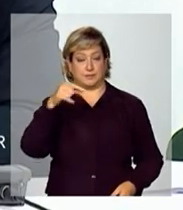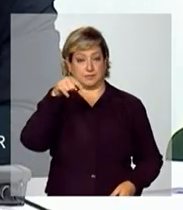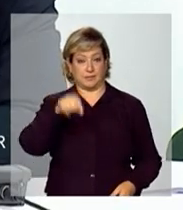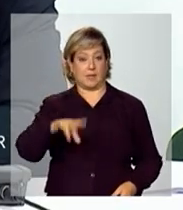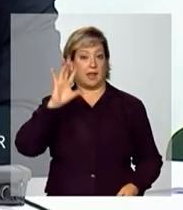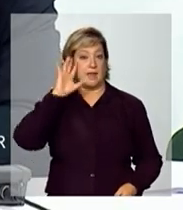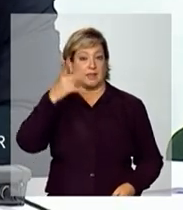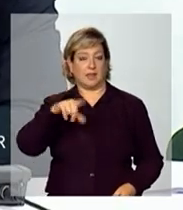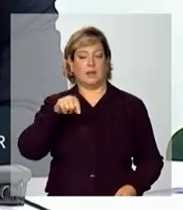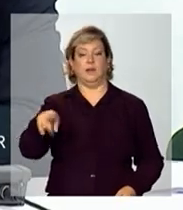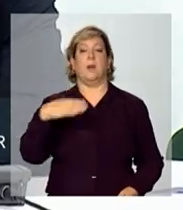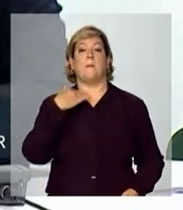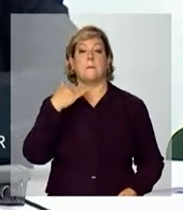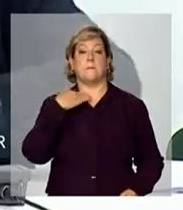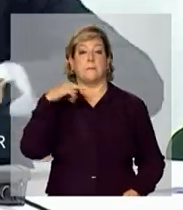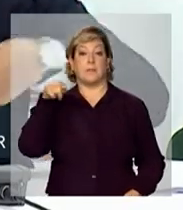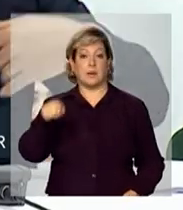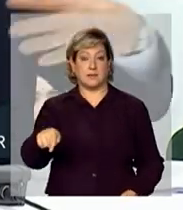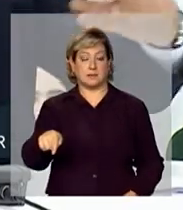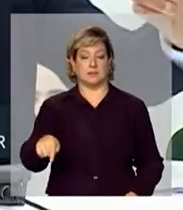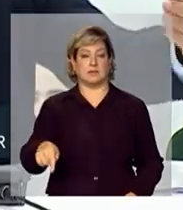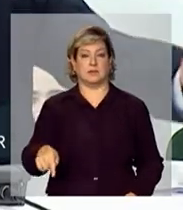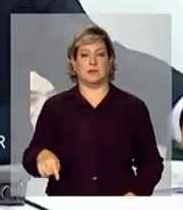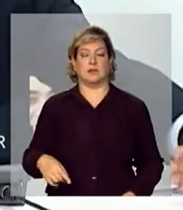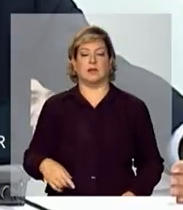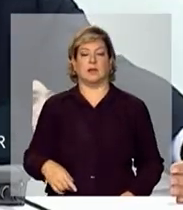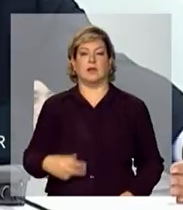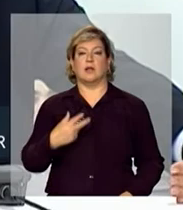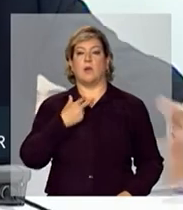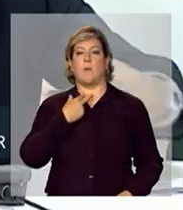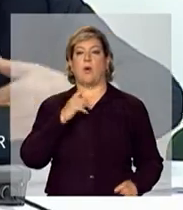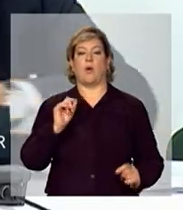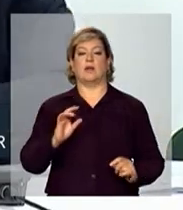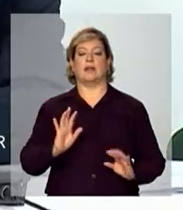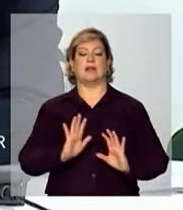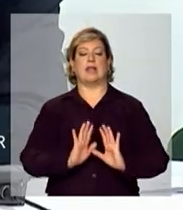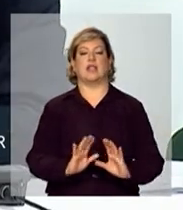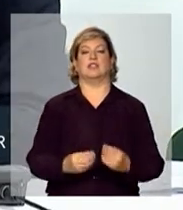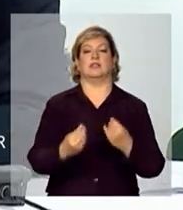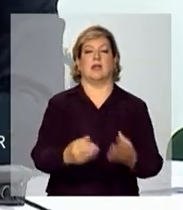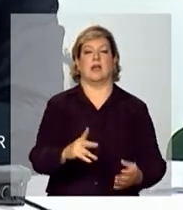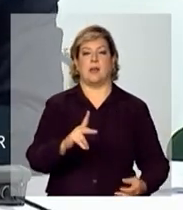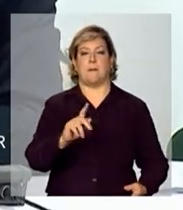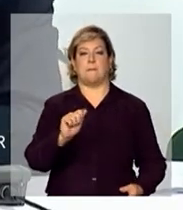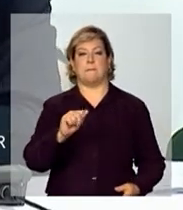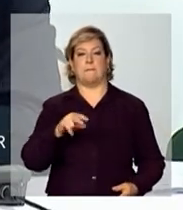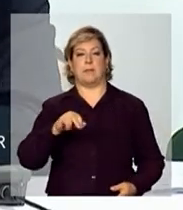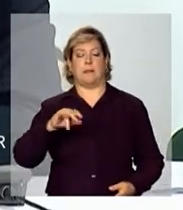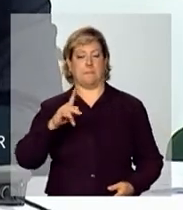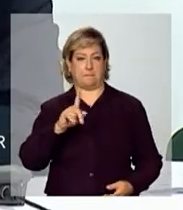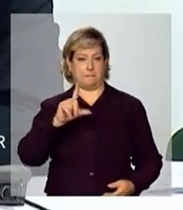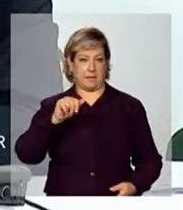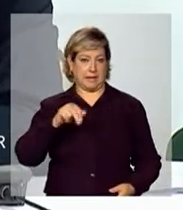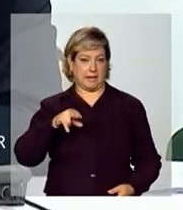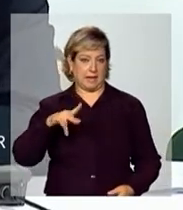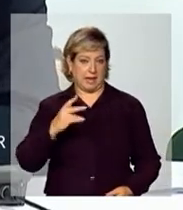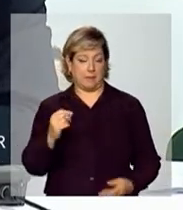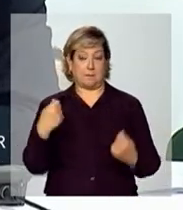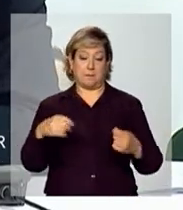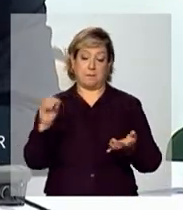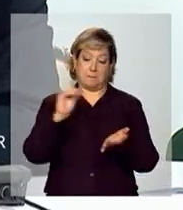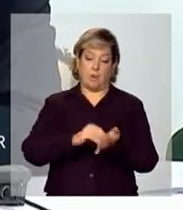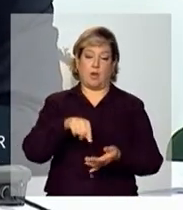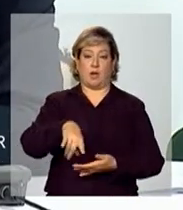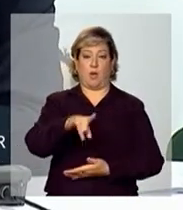decisão o banco não tenha mais como não oferecer essa planilha Porque ele vai ter que colocar ela no contrato É um grande